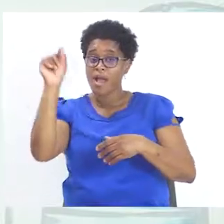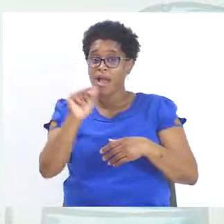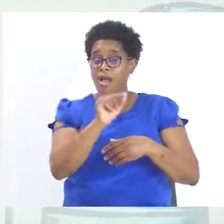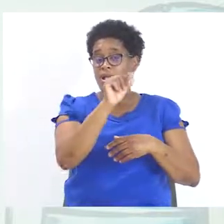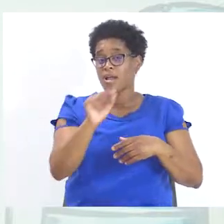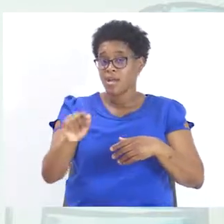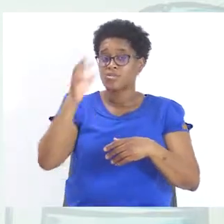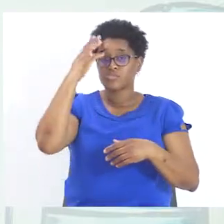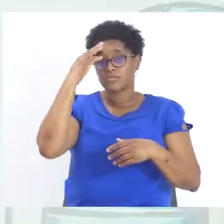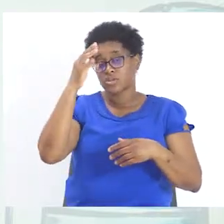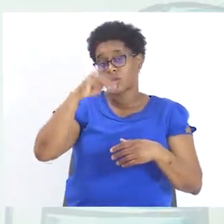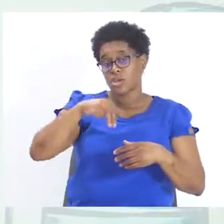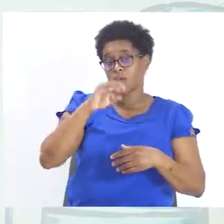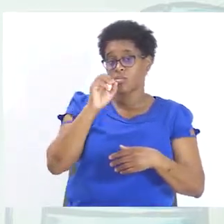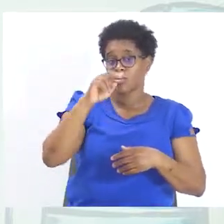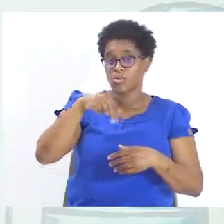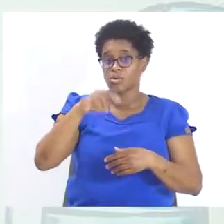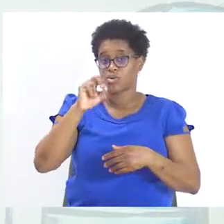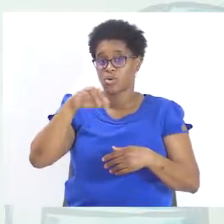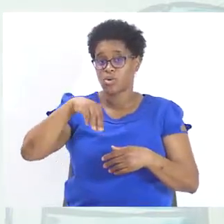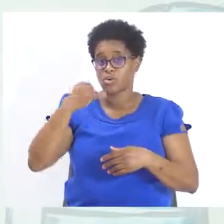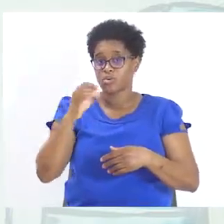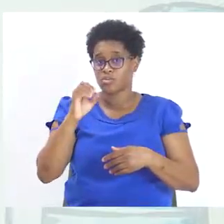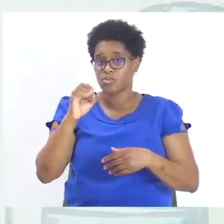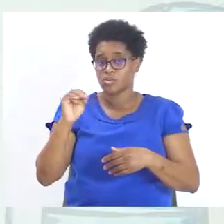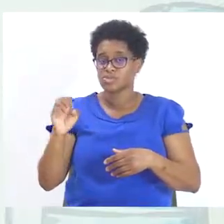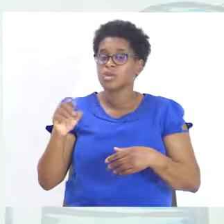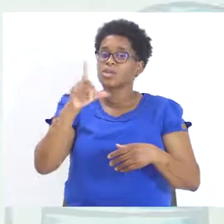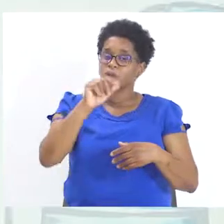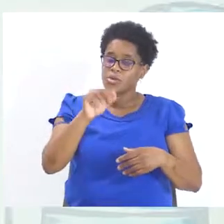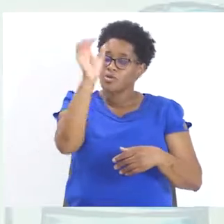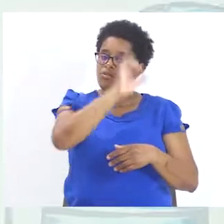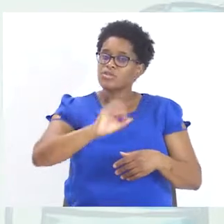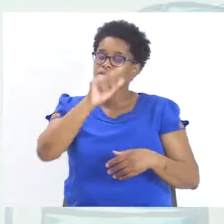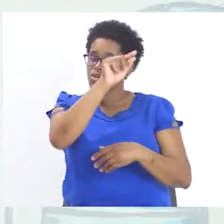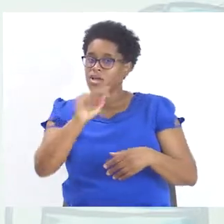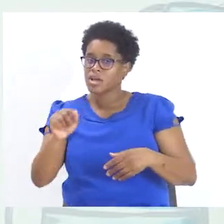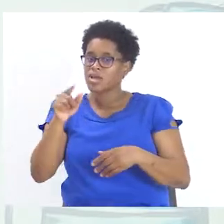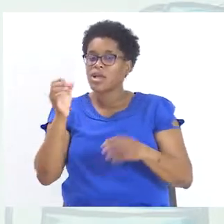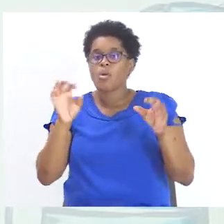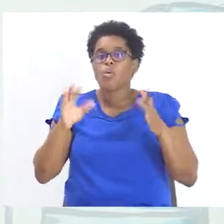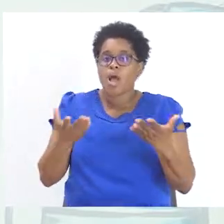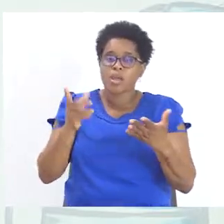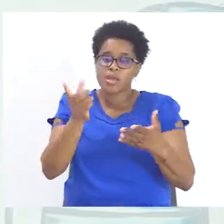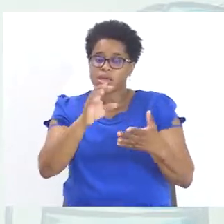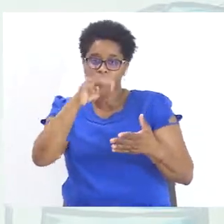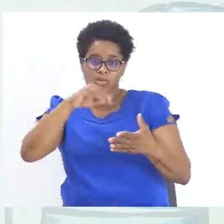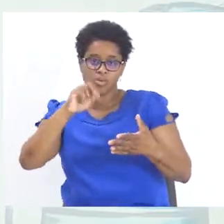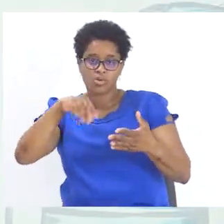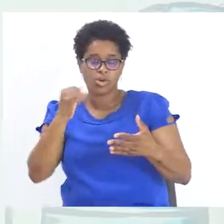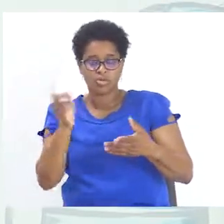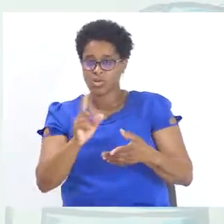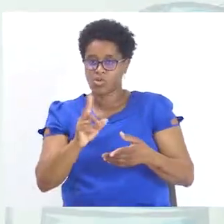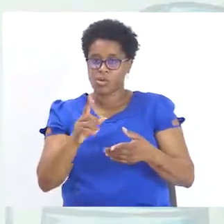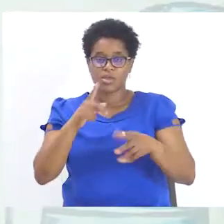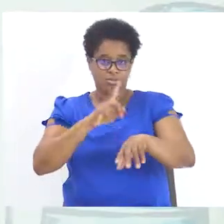expressões que são monômios. E também vocês vão ligar as expressões que não são monômios. Ok? Vou dar um tempo para